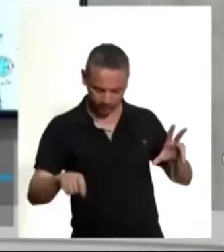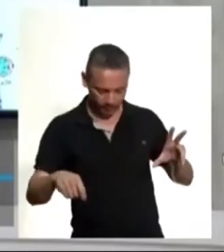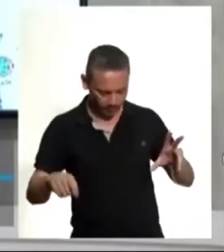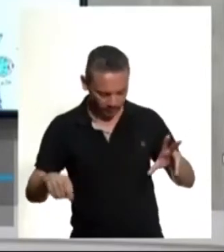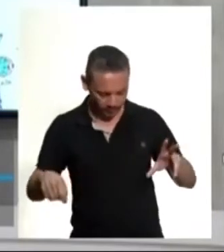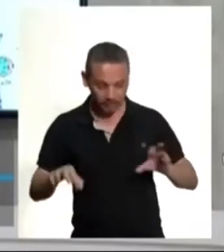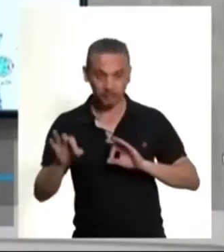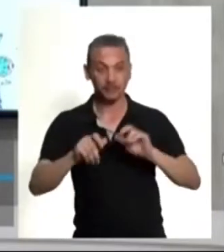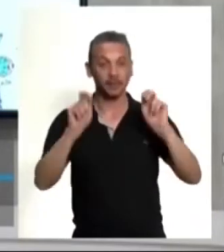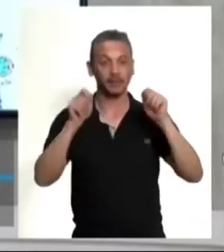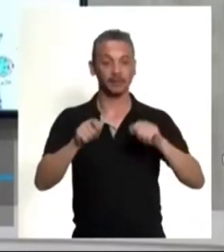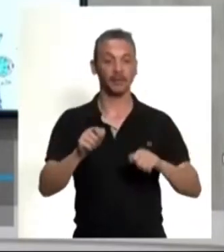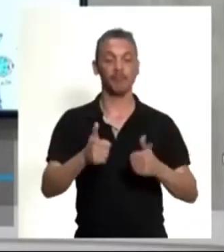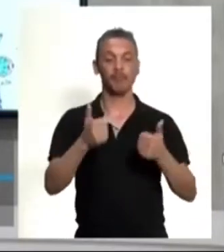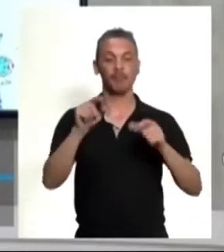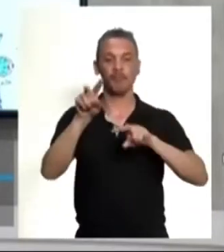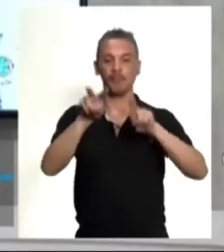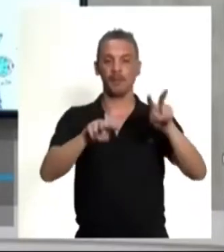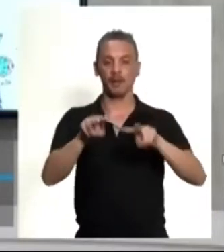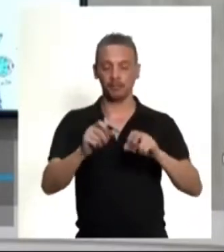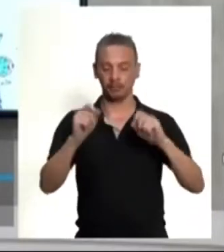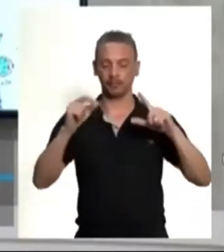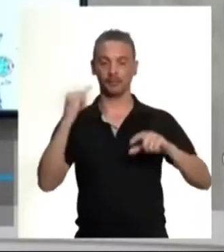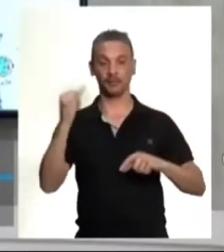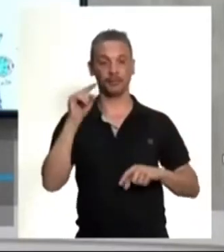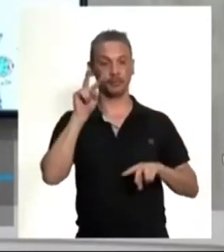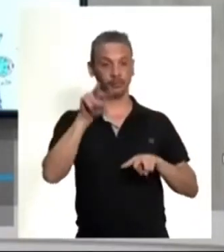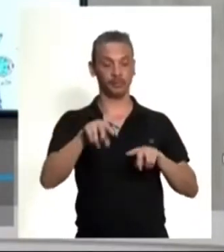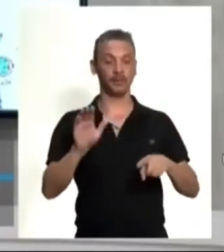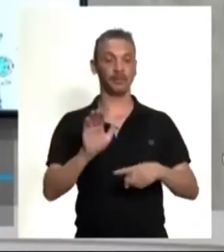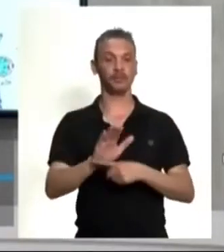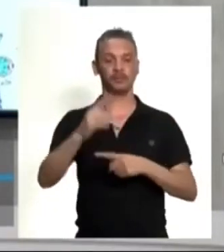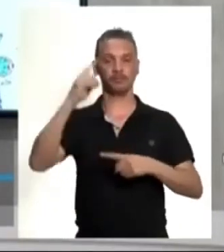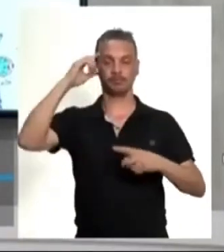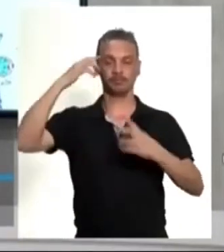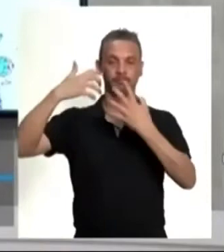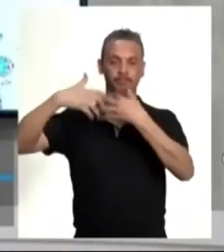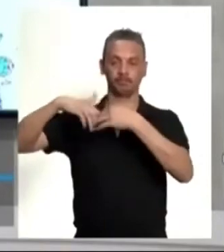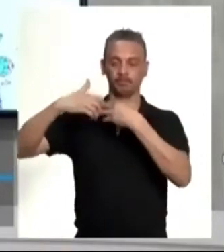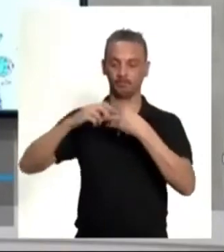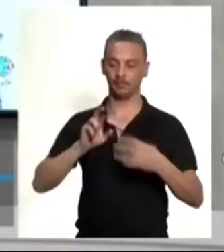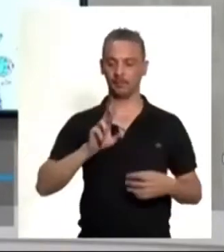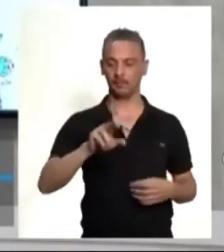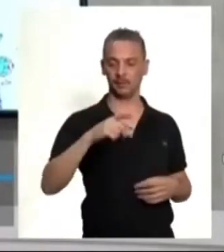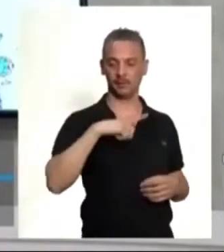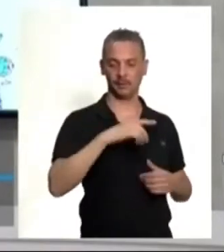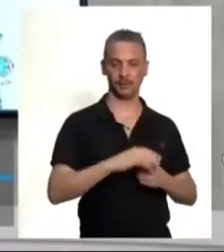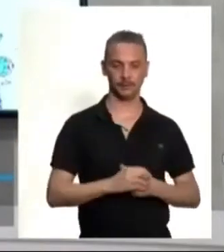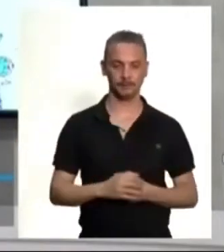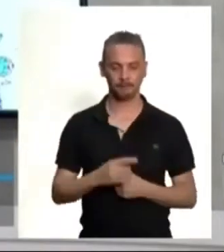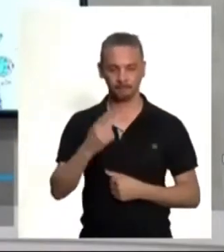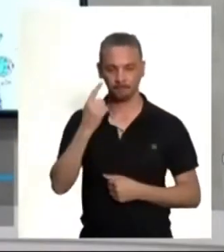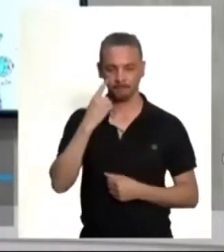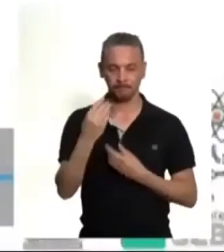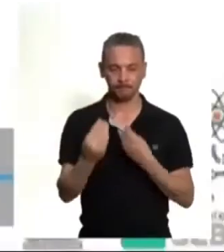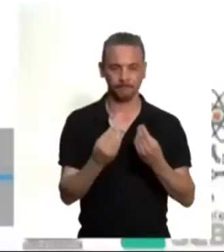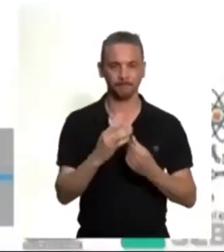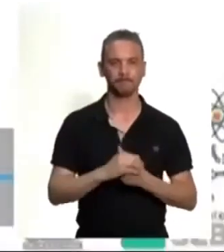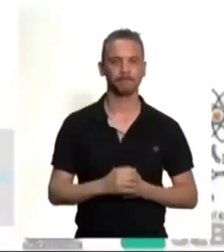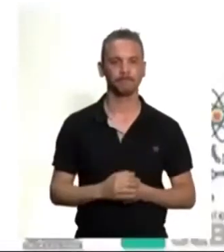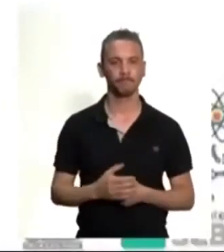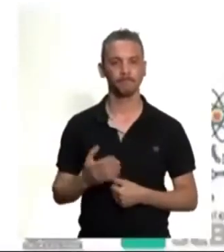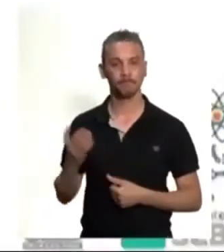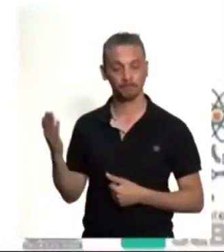do lado o que for mais evidente, o que te chama atenção. Isso ajuda a pensar na resposta. Olha só, a urbanização no Brasil